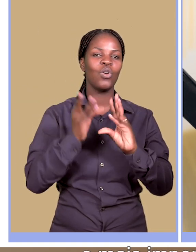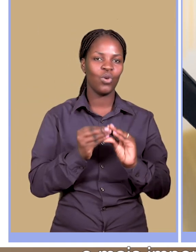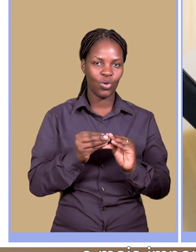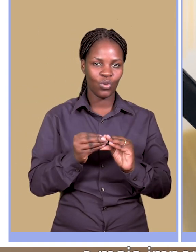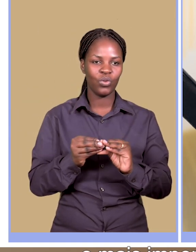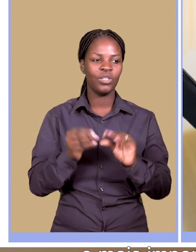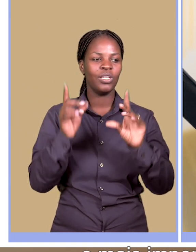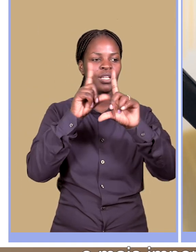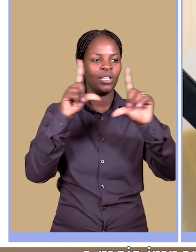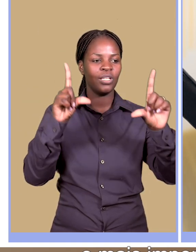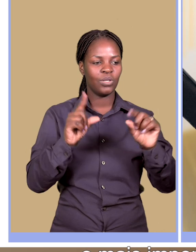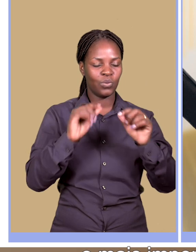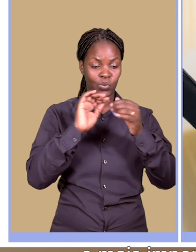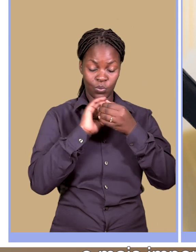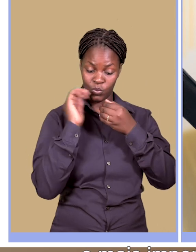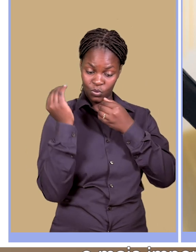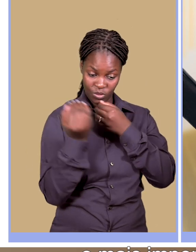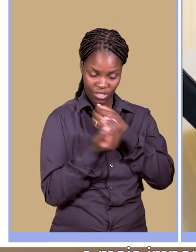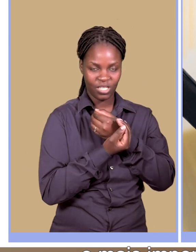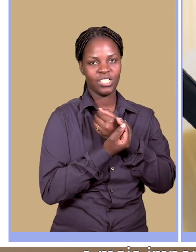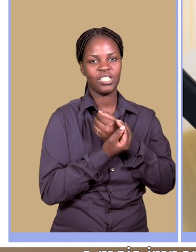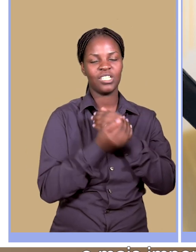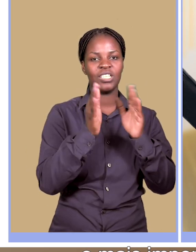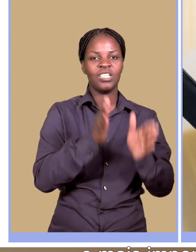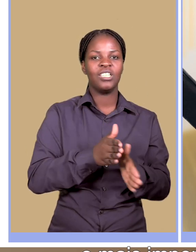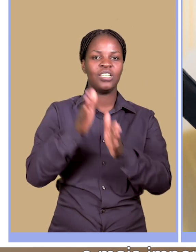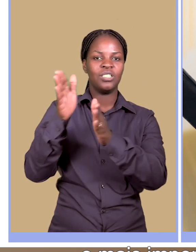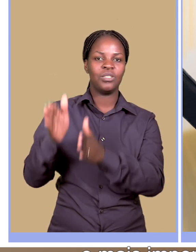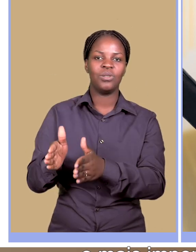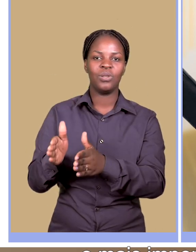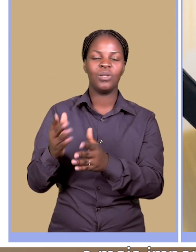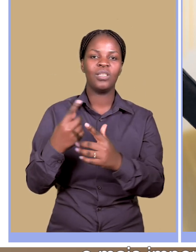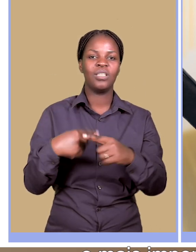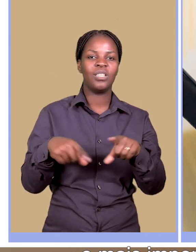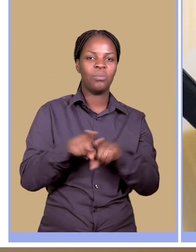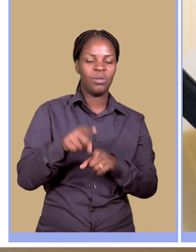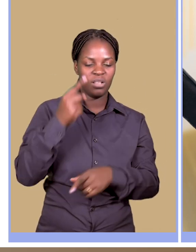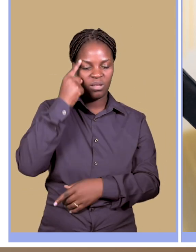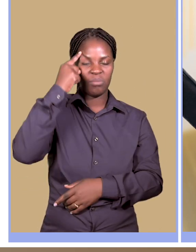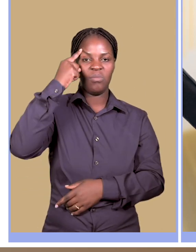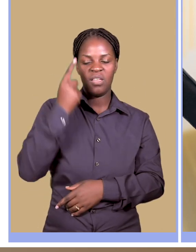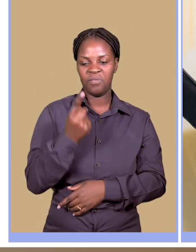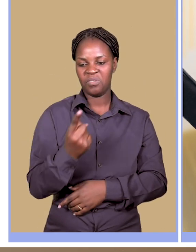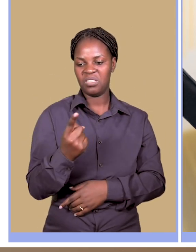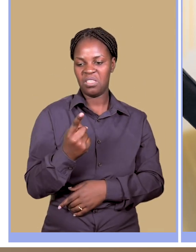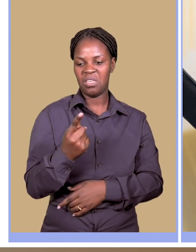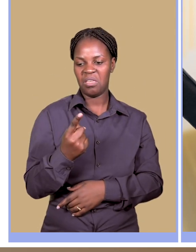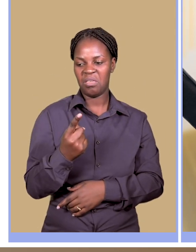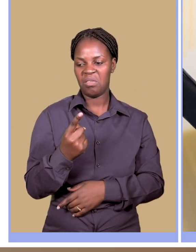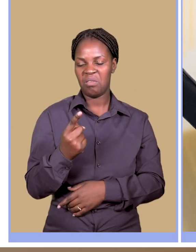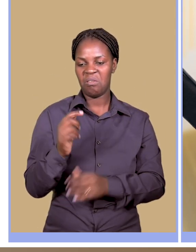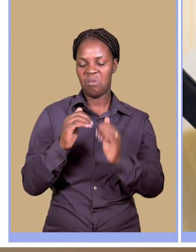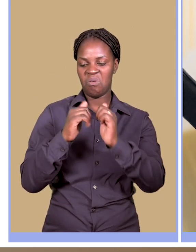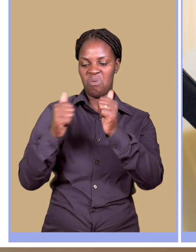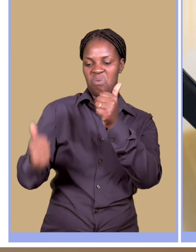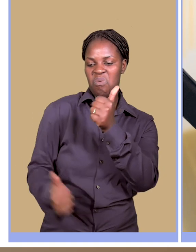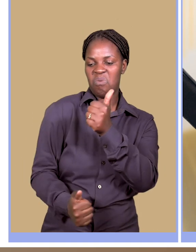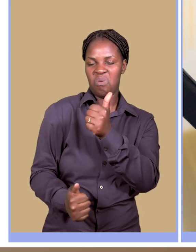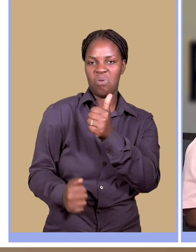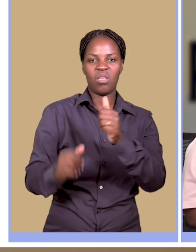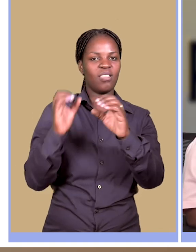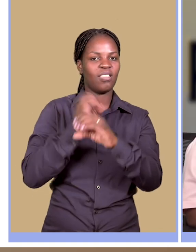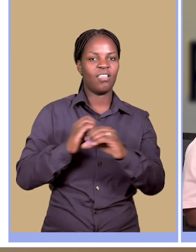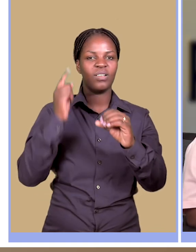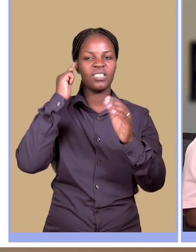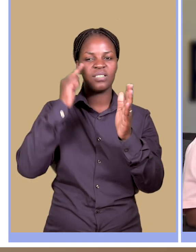a importância de protegermos uns aos outros e lembrarmos que não há um cidadão de segunda categoria. Ou seja, a pessoa